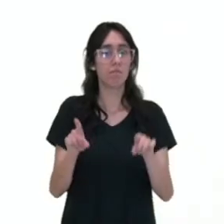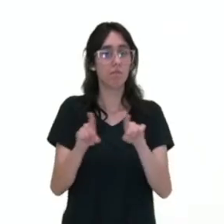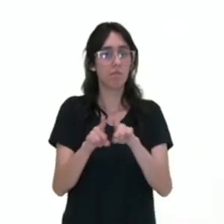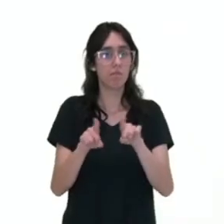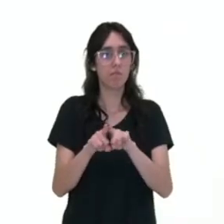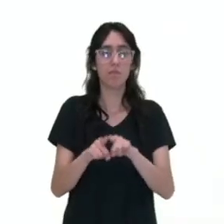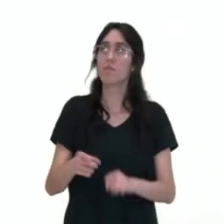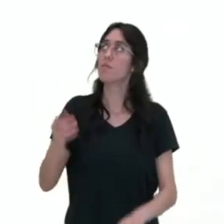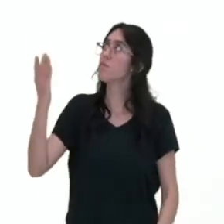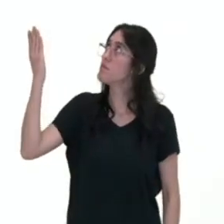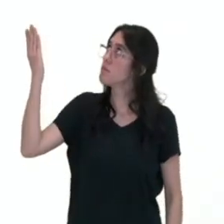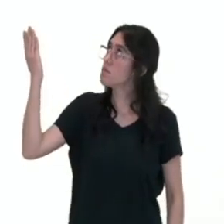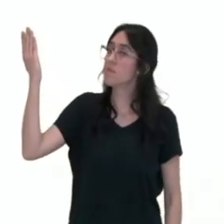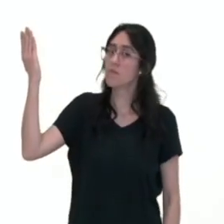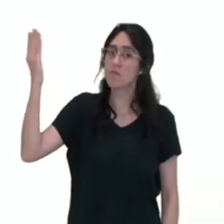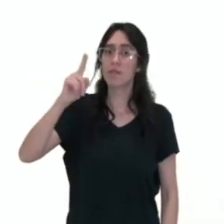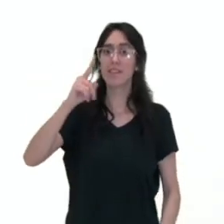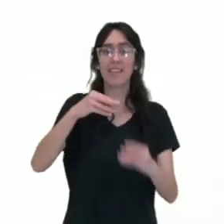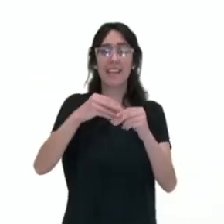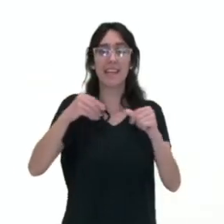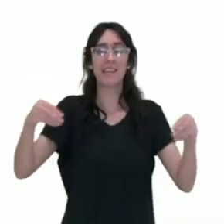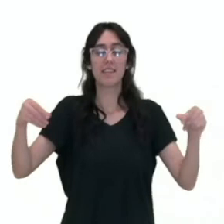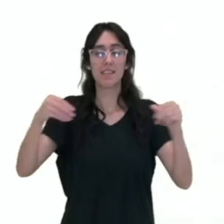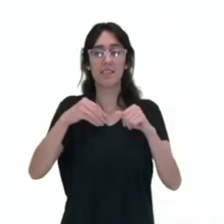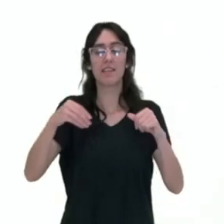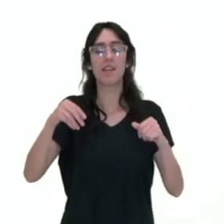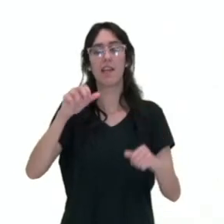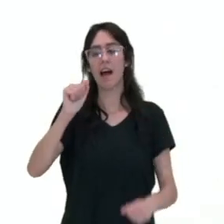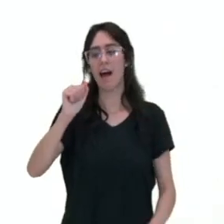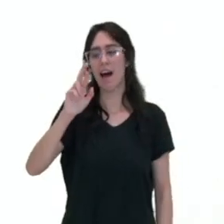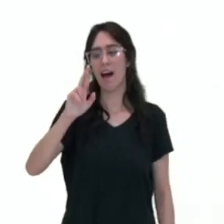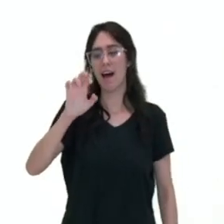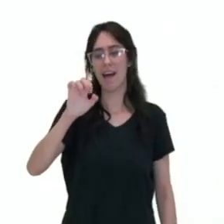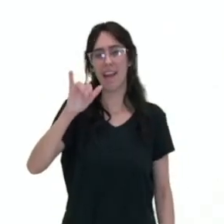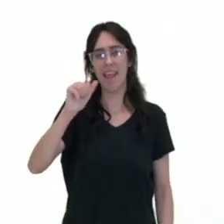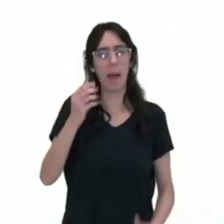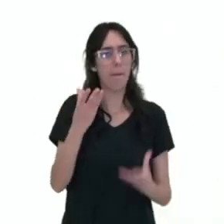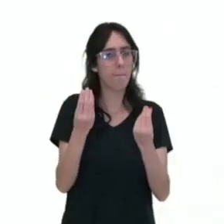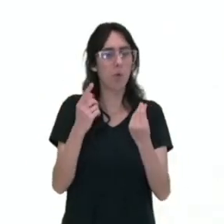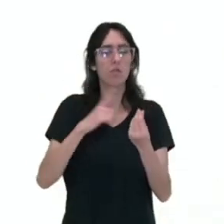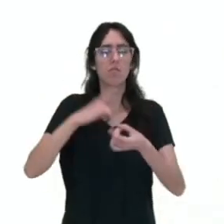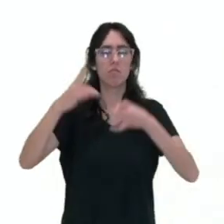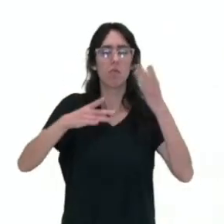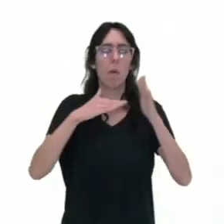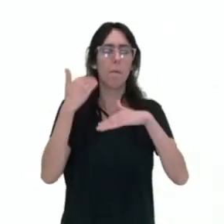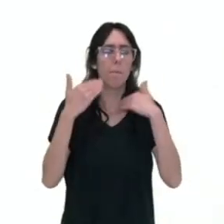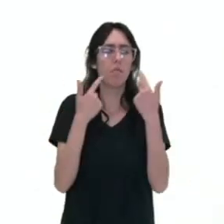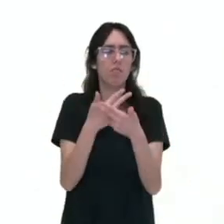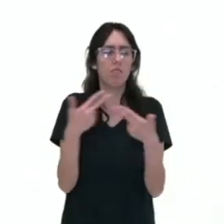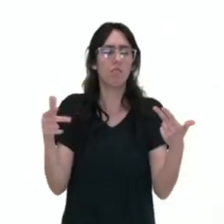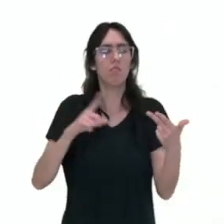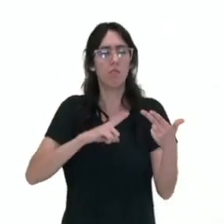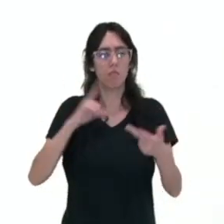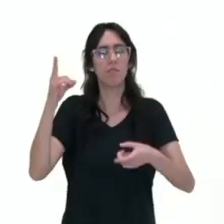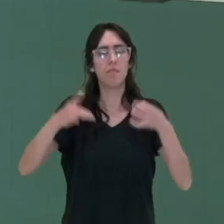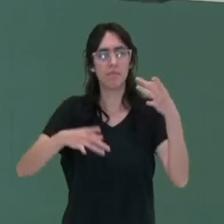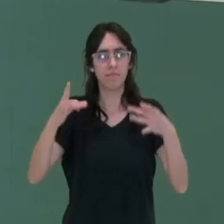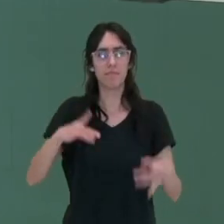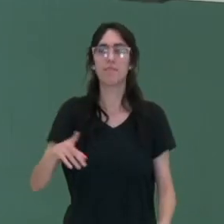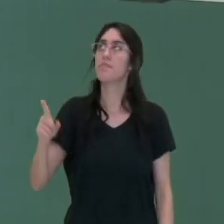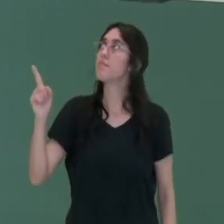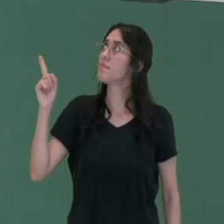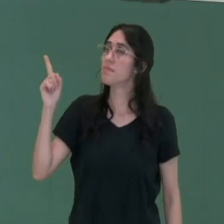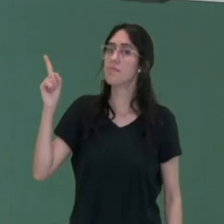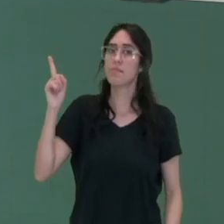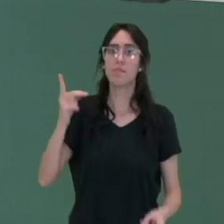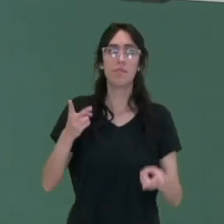os espodossolos, que são solos muito arenosos com acúmulo de matéria orgânica e óxido de ferro no horizonte B. Perceba